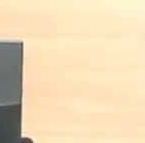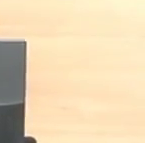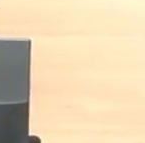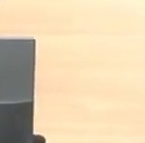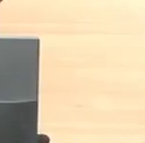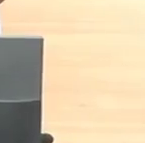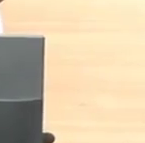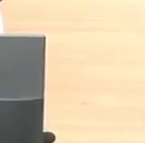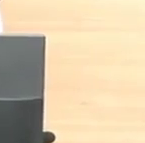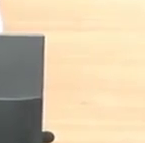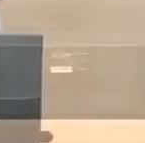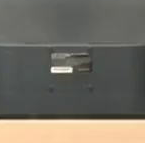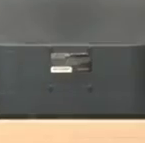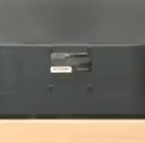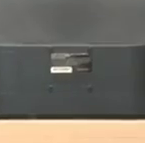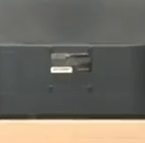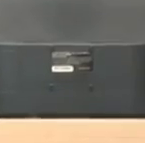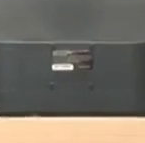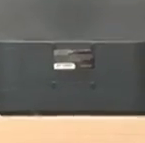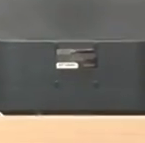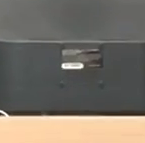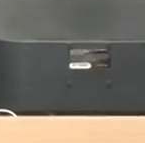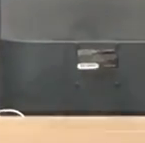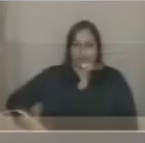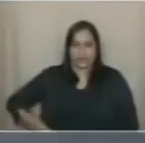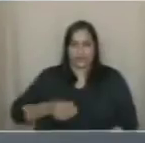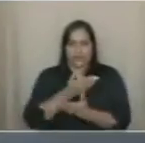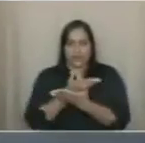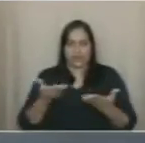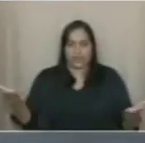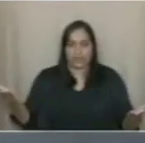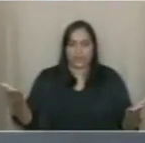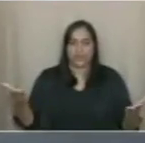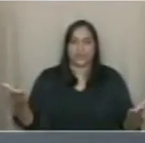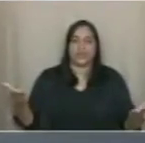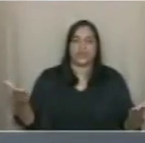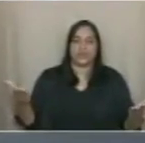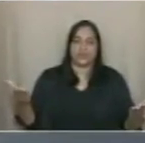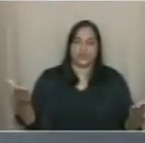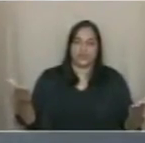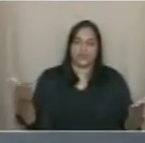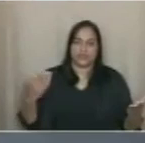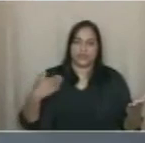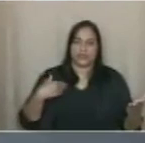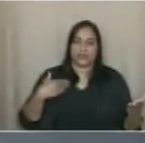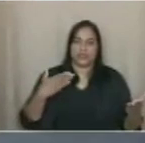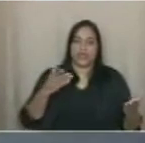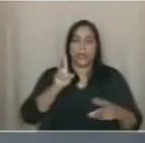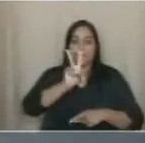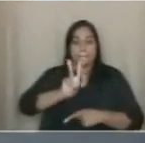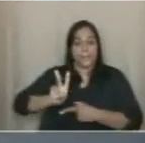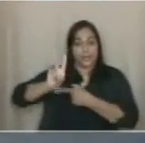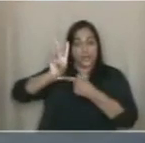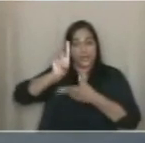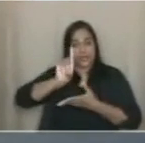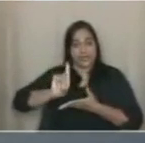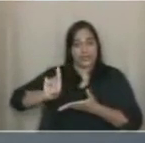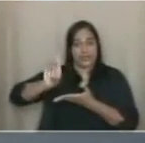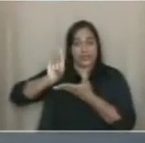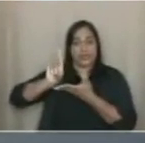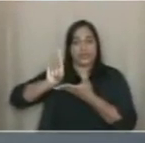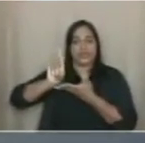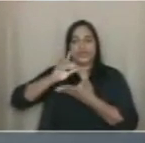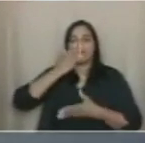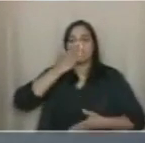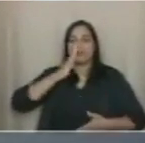fez a entrega da declaração de bens e do diploma E também o juramento de posse invocando a proteção de Deus